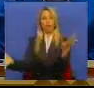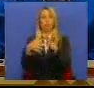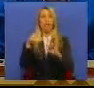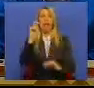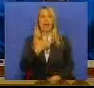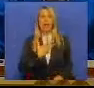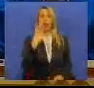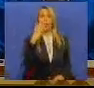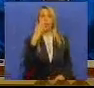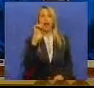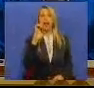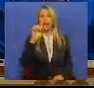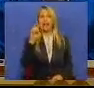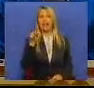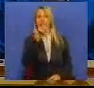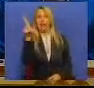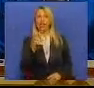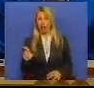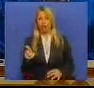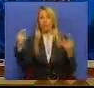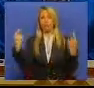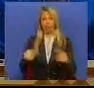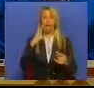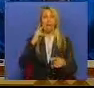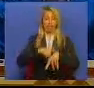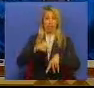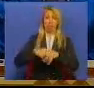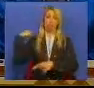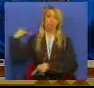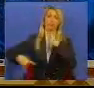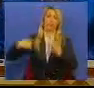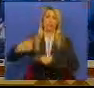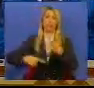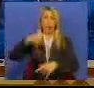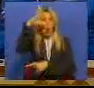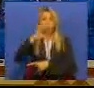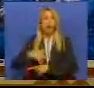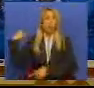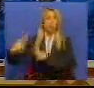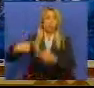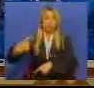que atravessa várias épocas, vários governos, várias legislaturas.